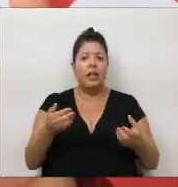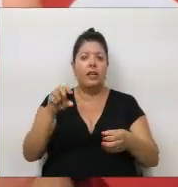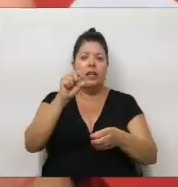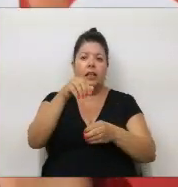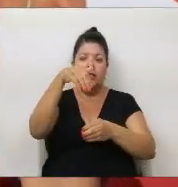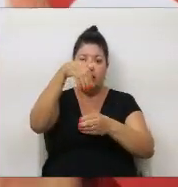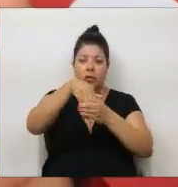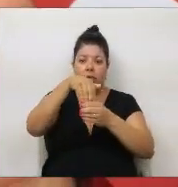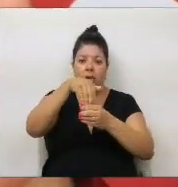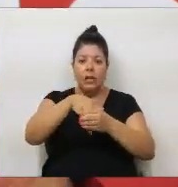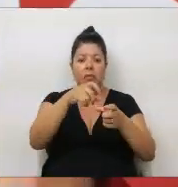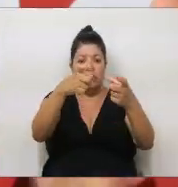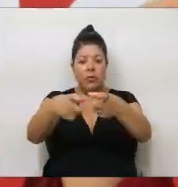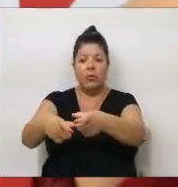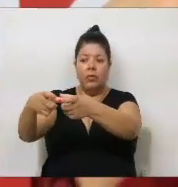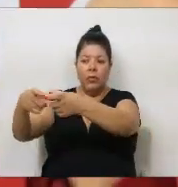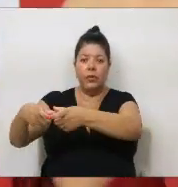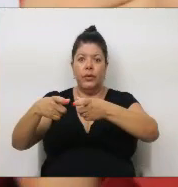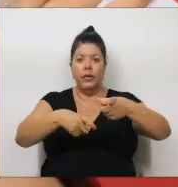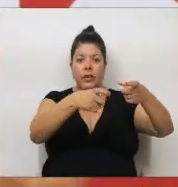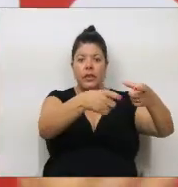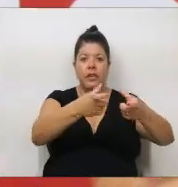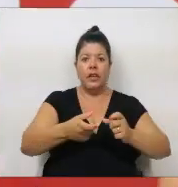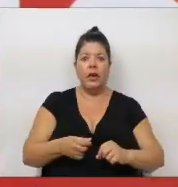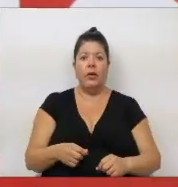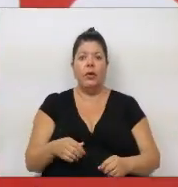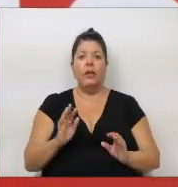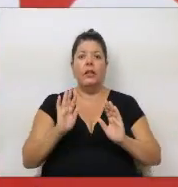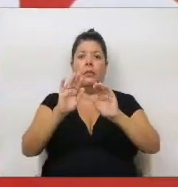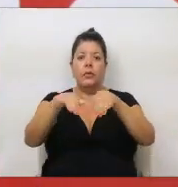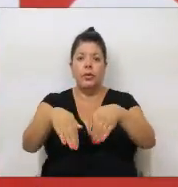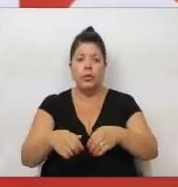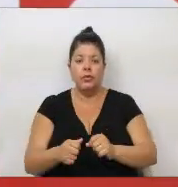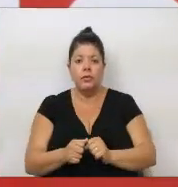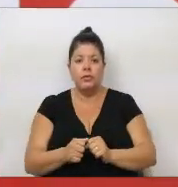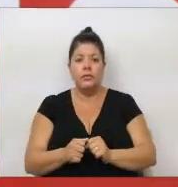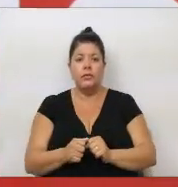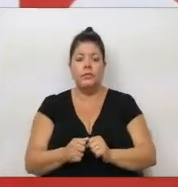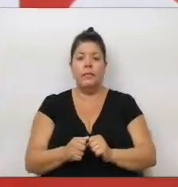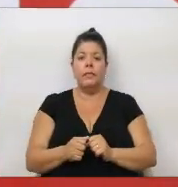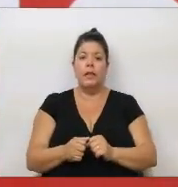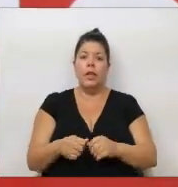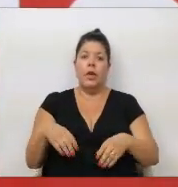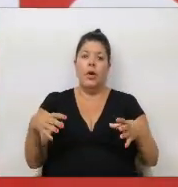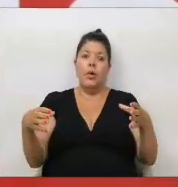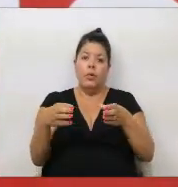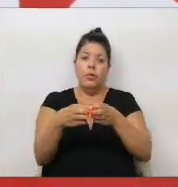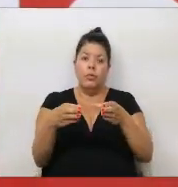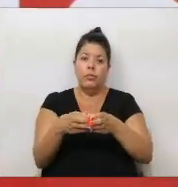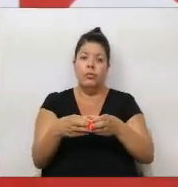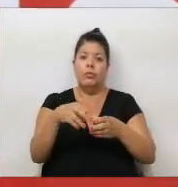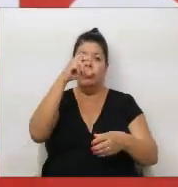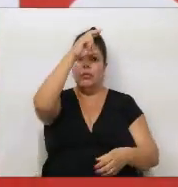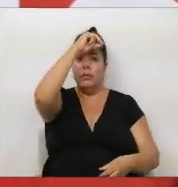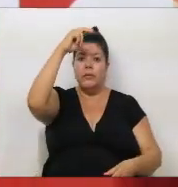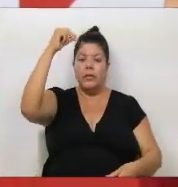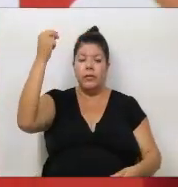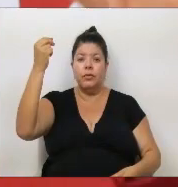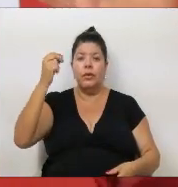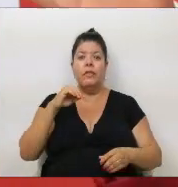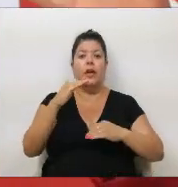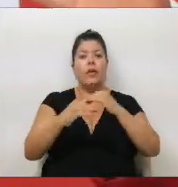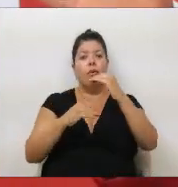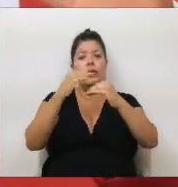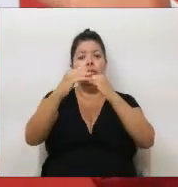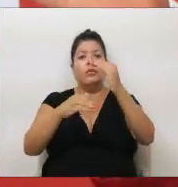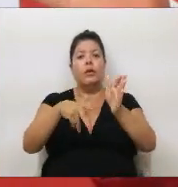conselheiros por região e, por último, estes, em conjunto com a prefeitura, né, vai construir